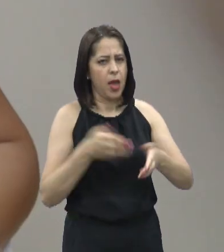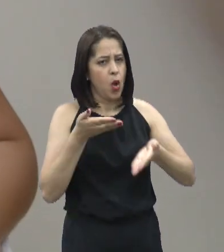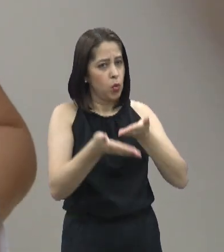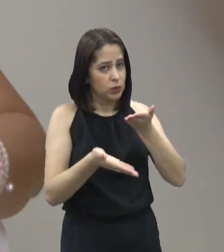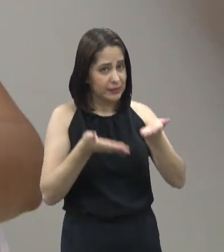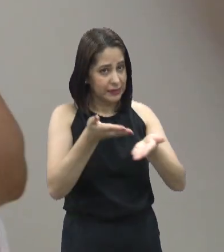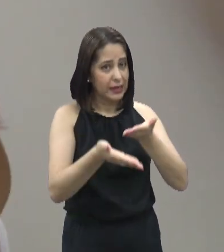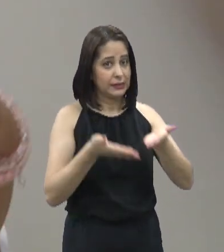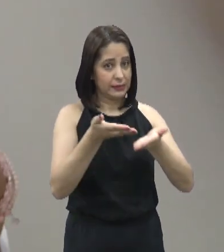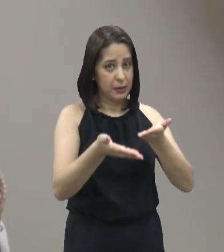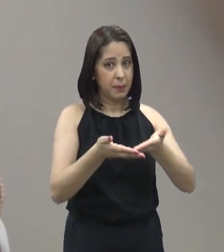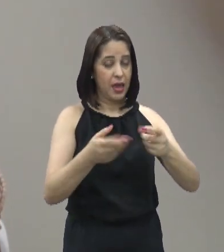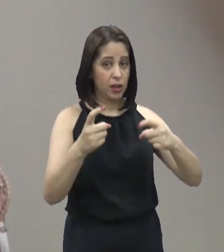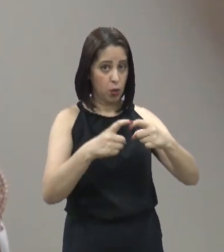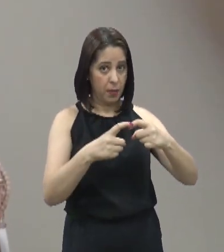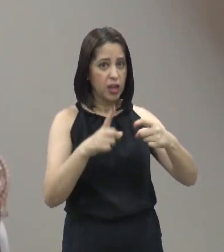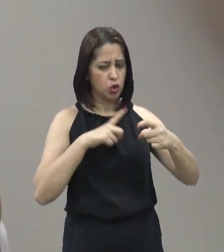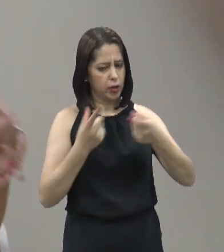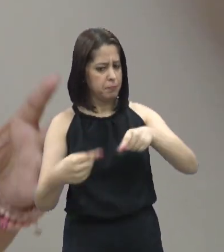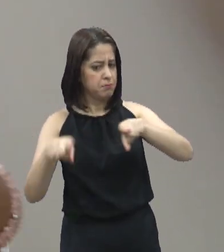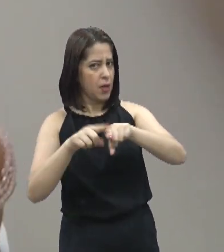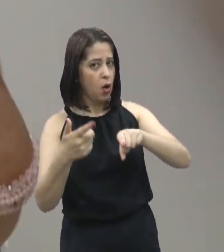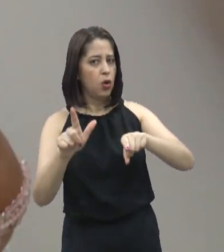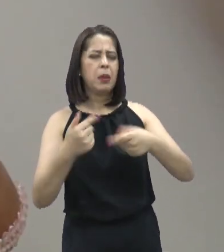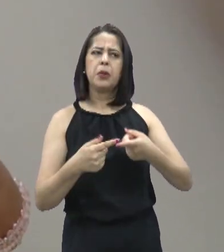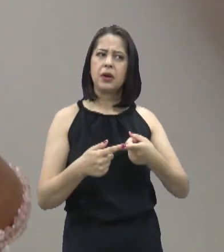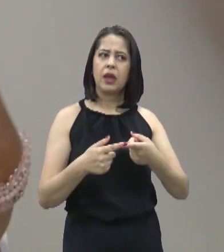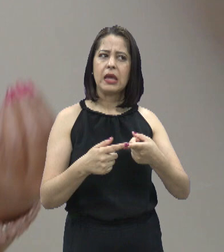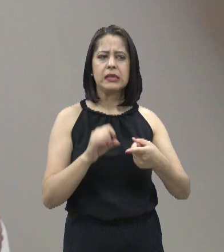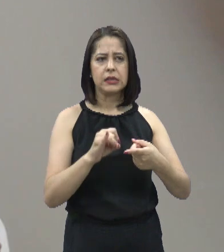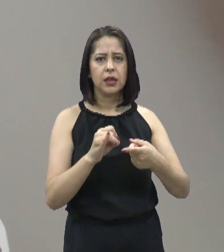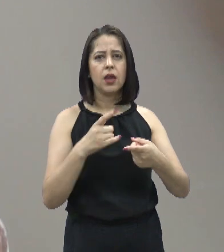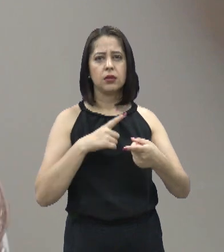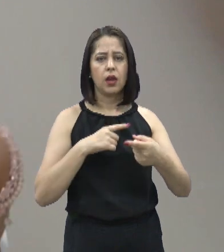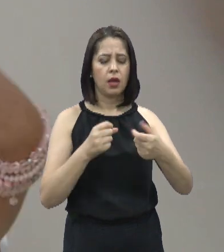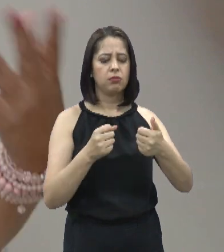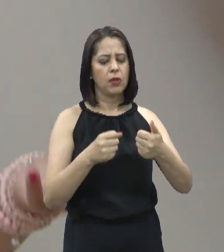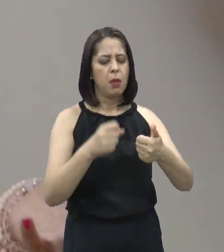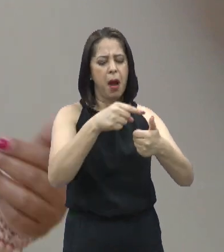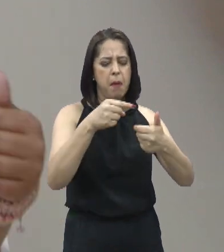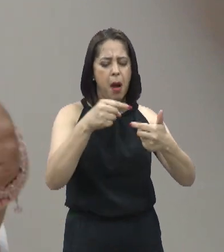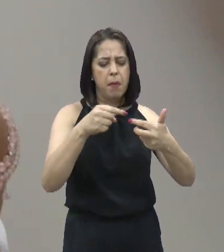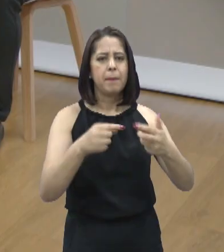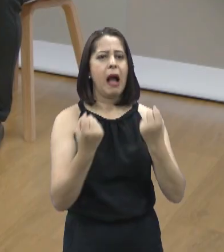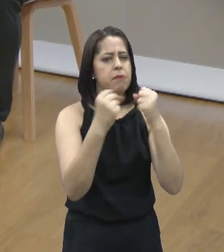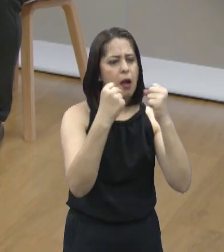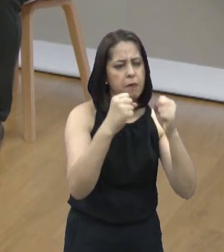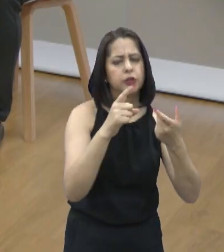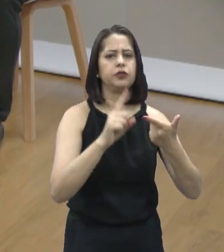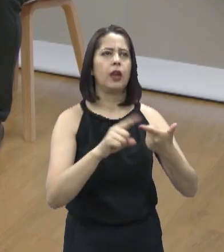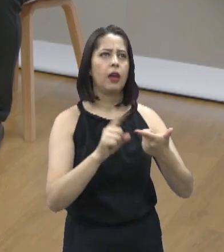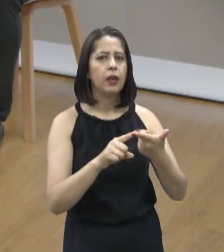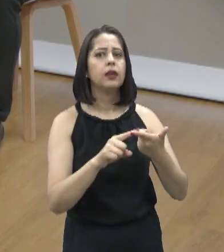médico, quais outros tratamentos são importantes? Porque eu imagino que uma rede pode ajudar, né, para atividade física, eu imagino, de repente,